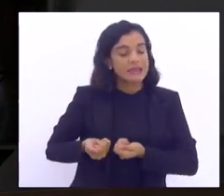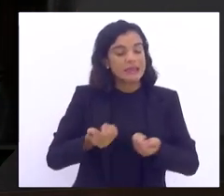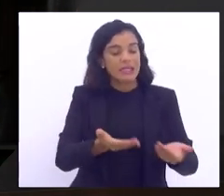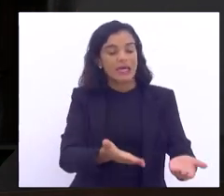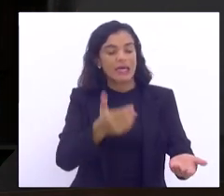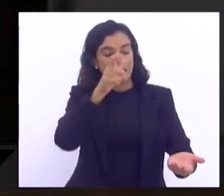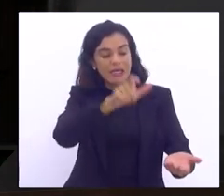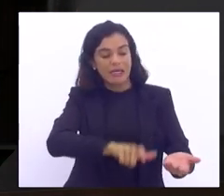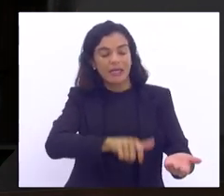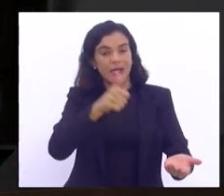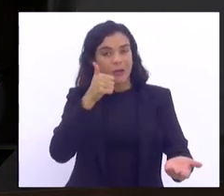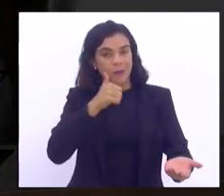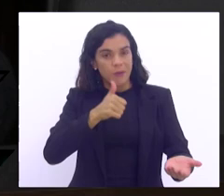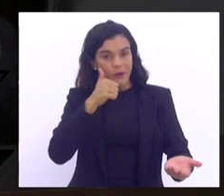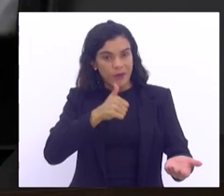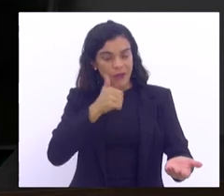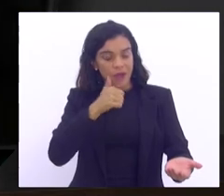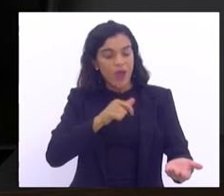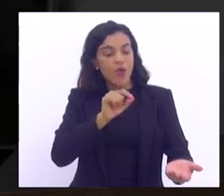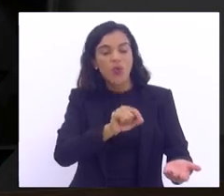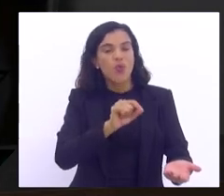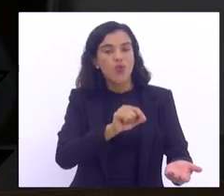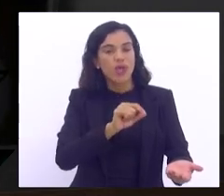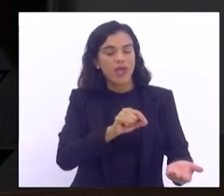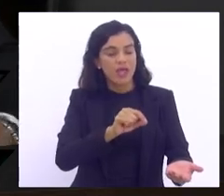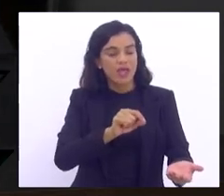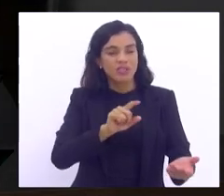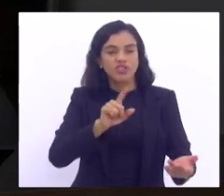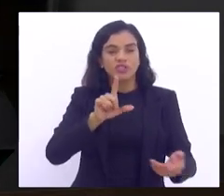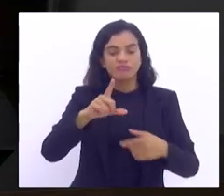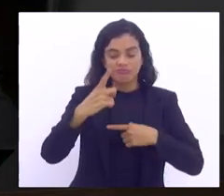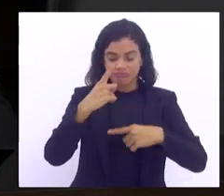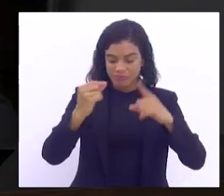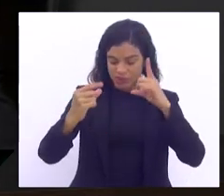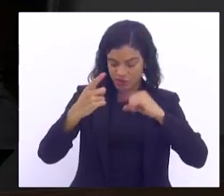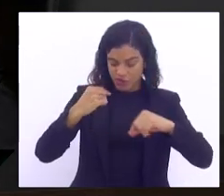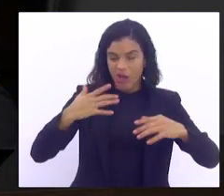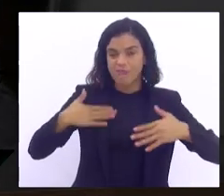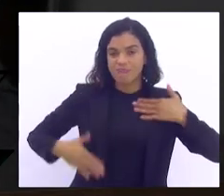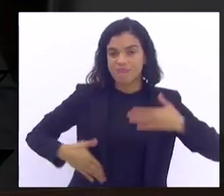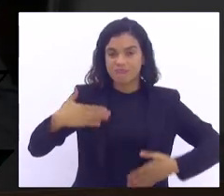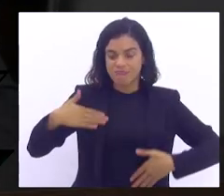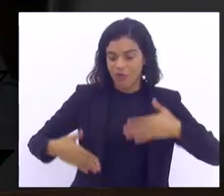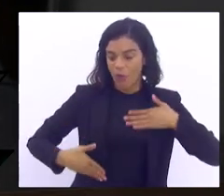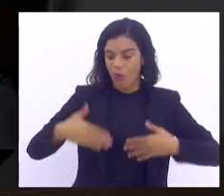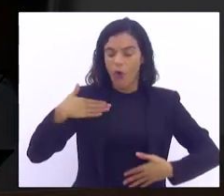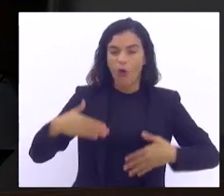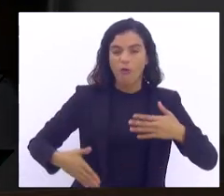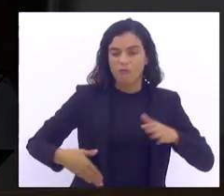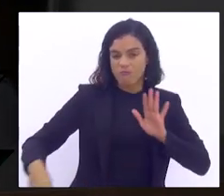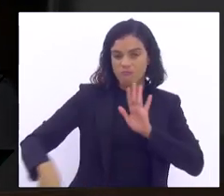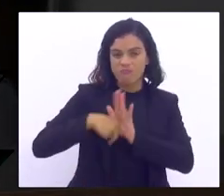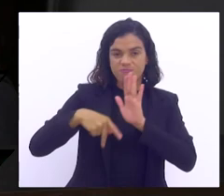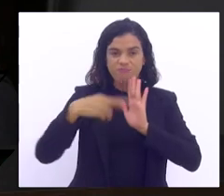se... de legislar sobre o próprio corpo, não é isso? Meu corpo, minhas regras.